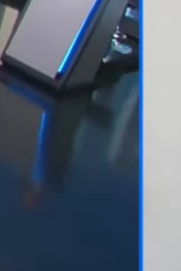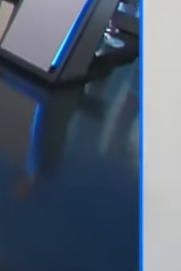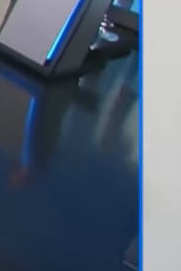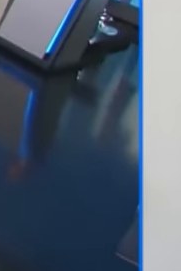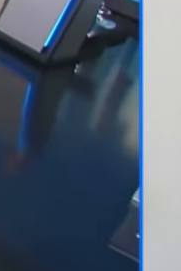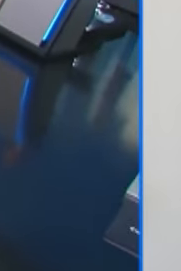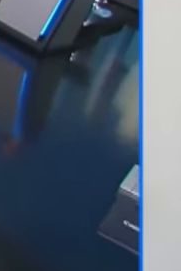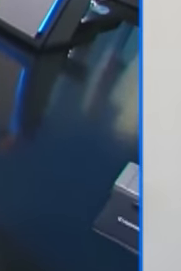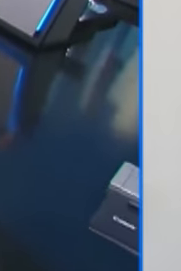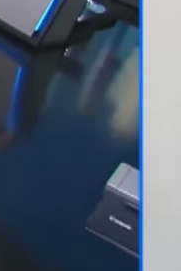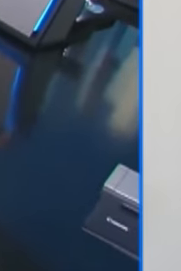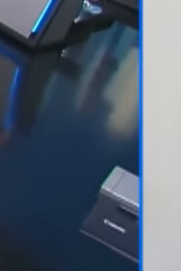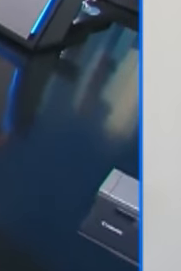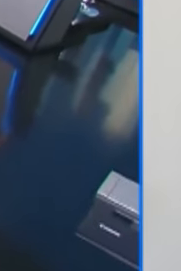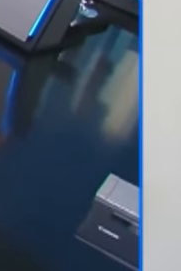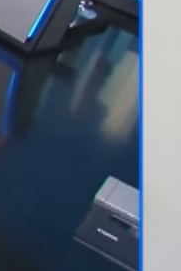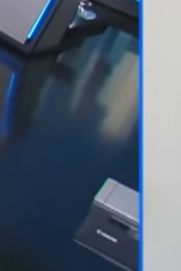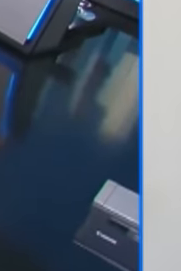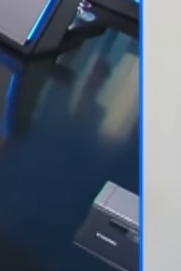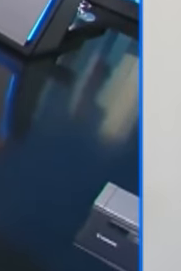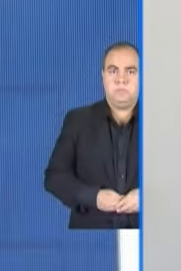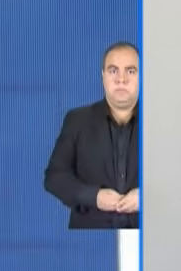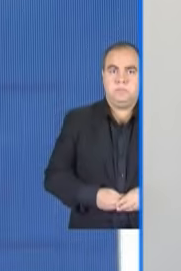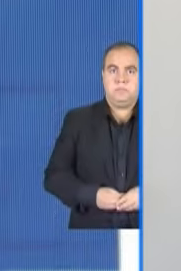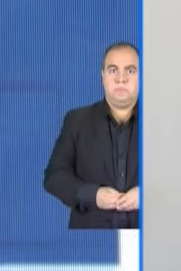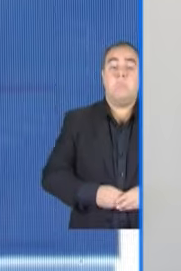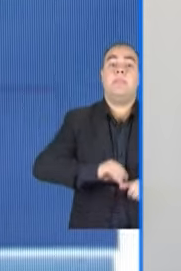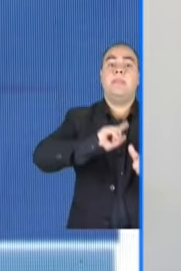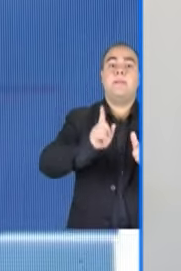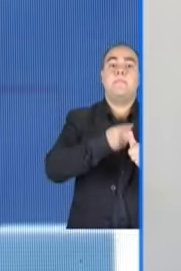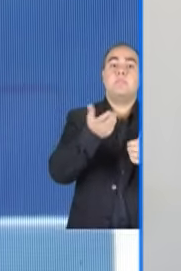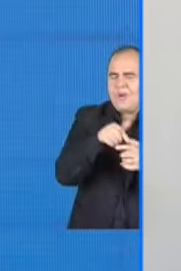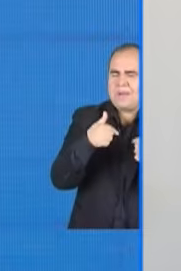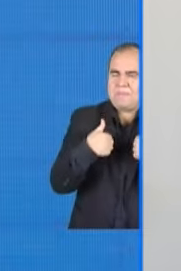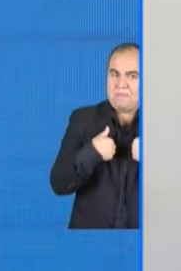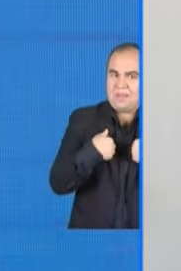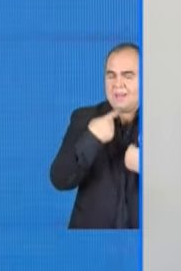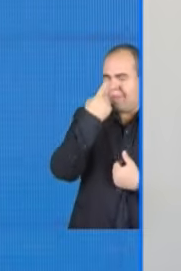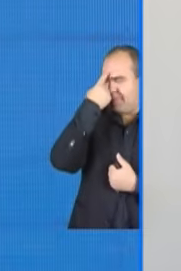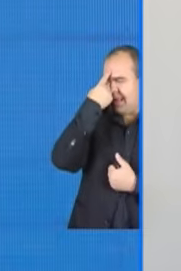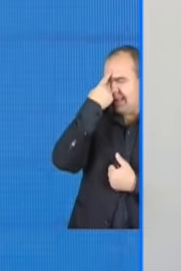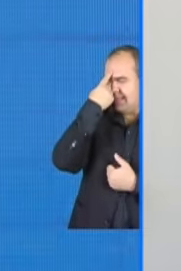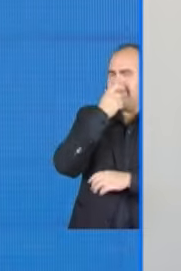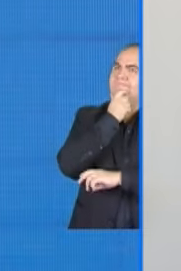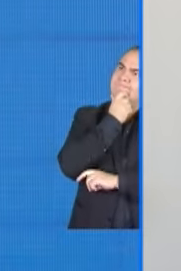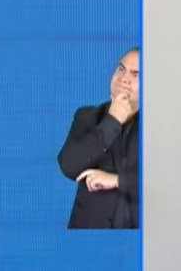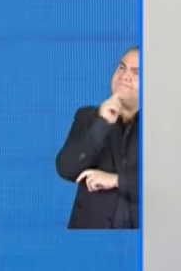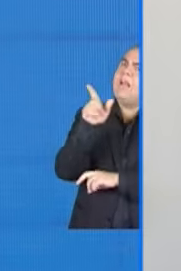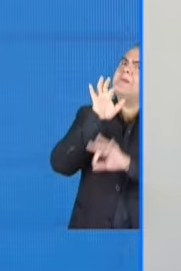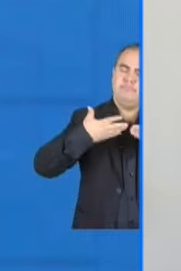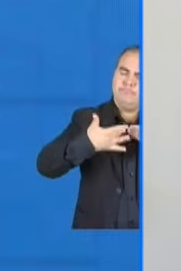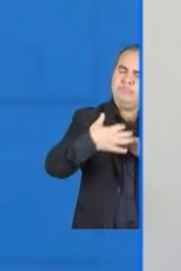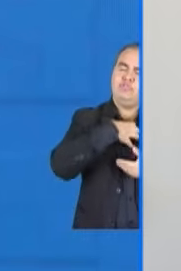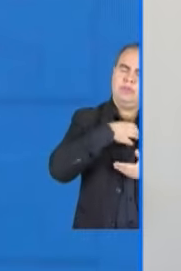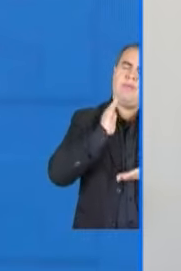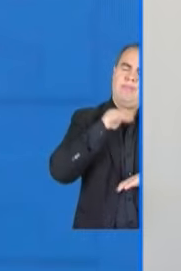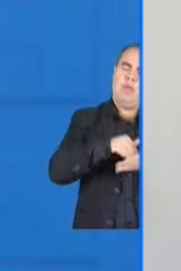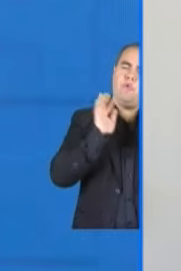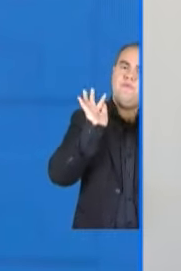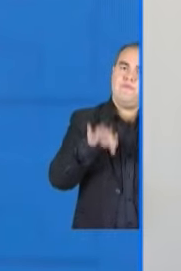é diferente da pesquisa estimulada. É legal para o pessoal saber um pouquinho mais como é que funciona, né, isso. A pesquisa